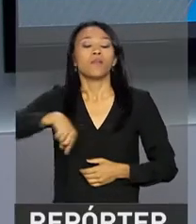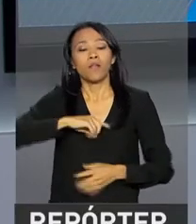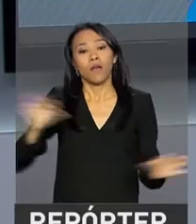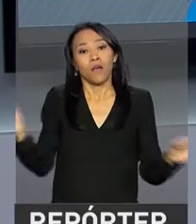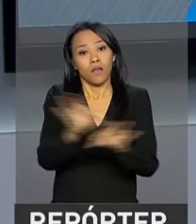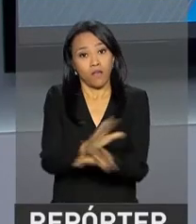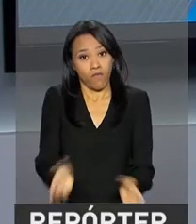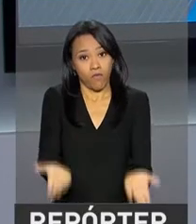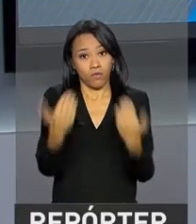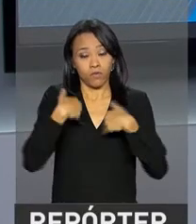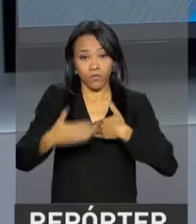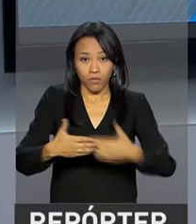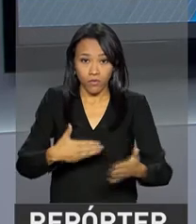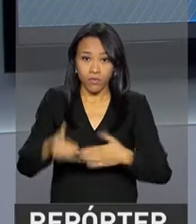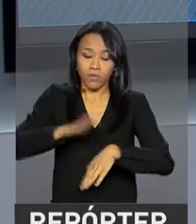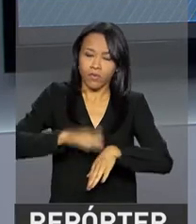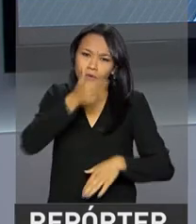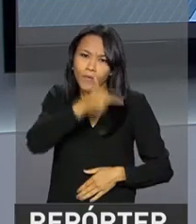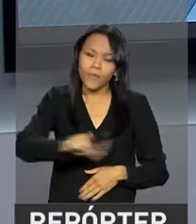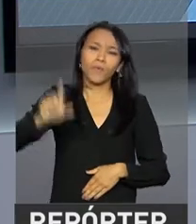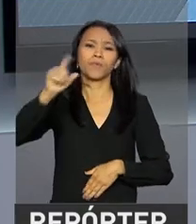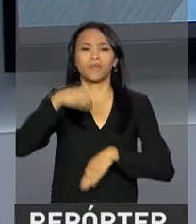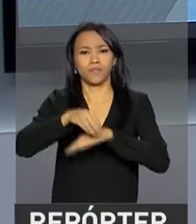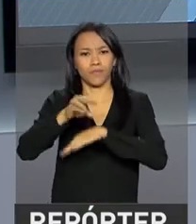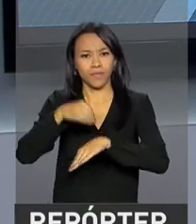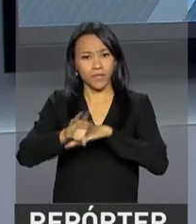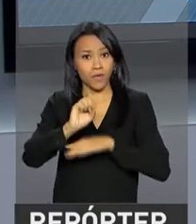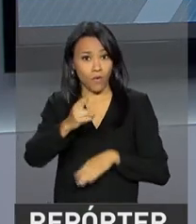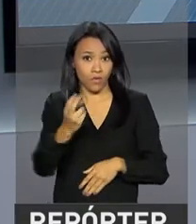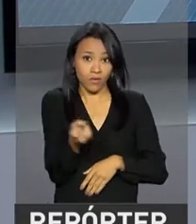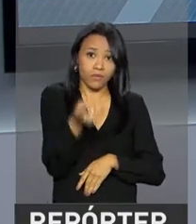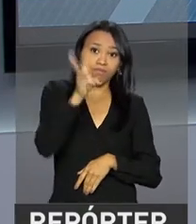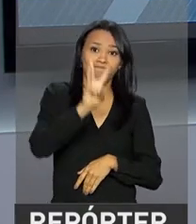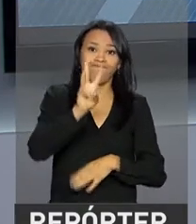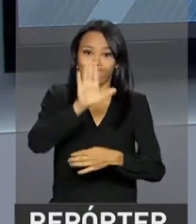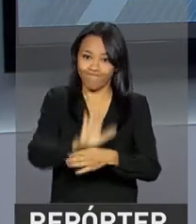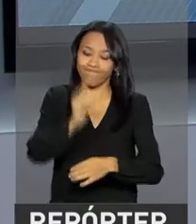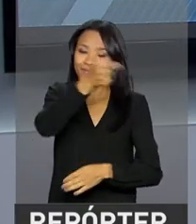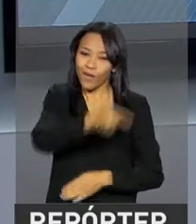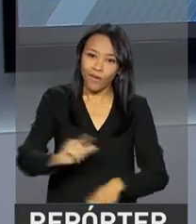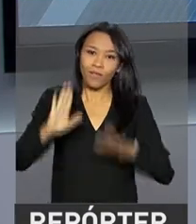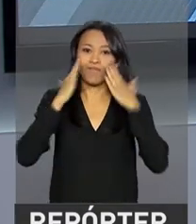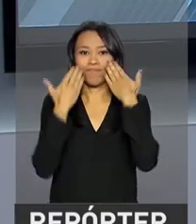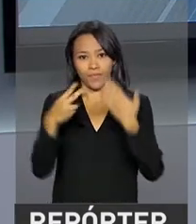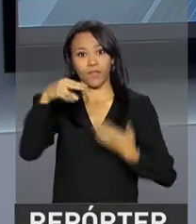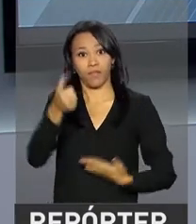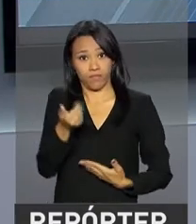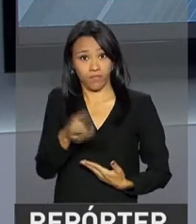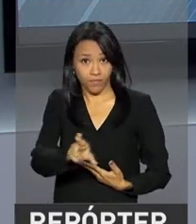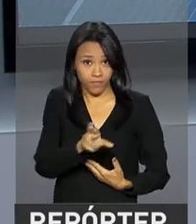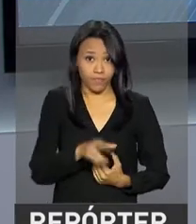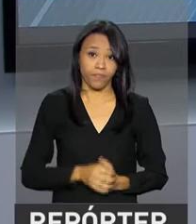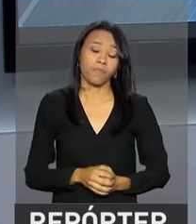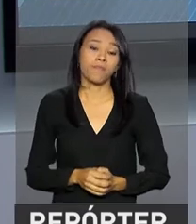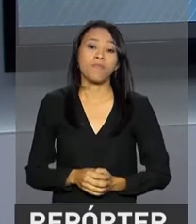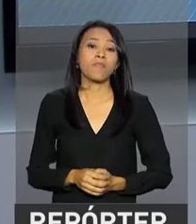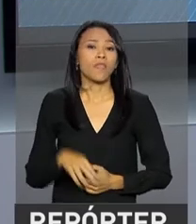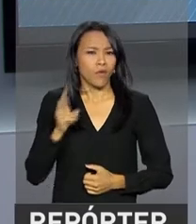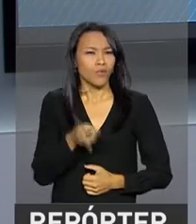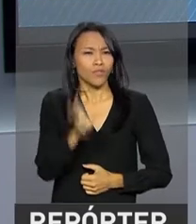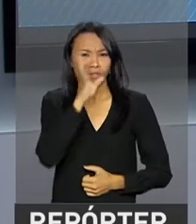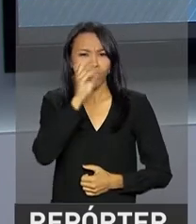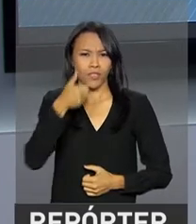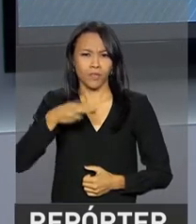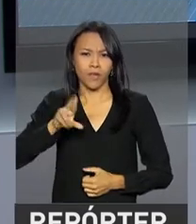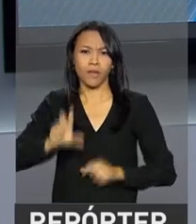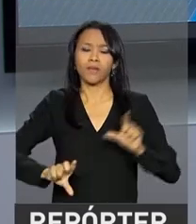voltamos a qualquer momento com outras informações ou às três da tarde na próxima edição por repórter nbr continue